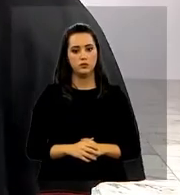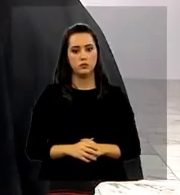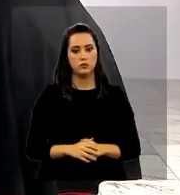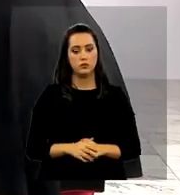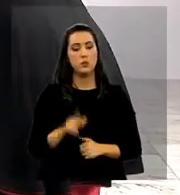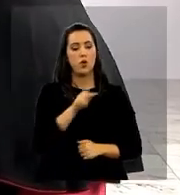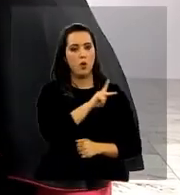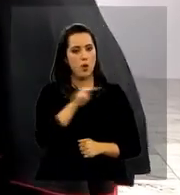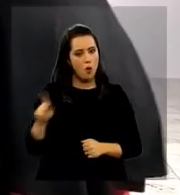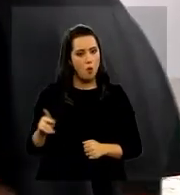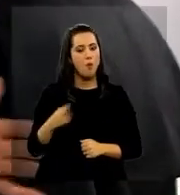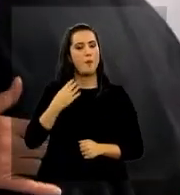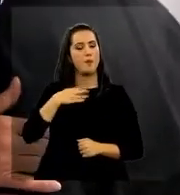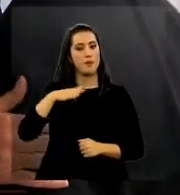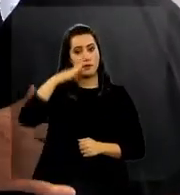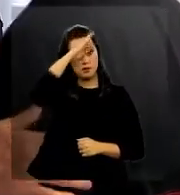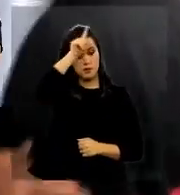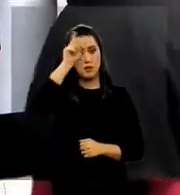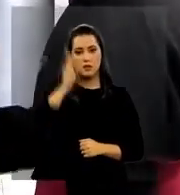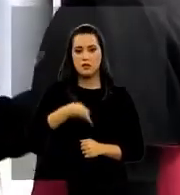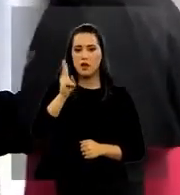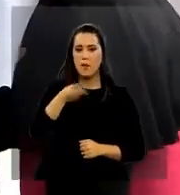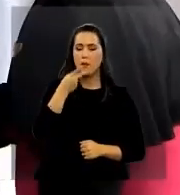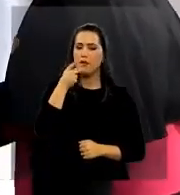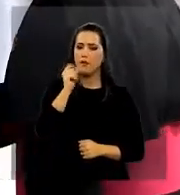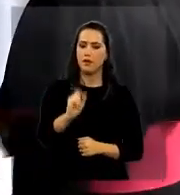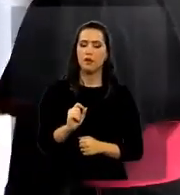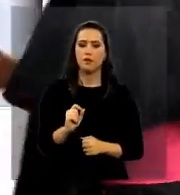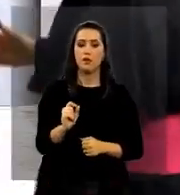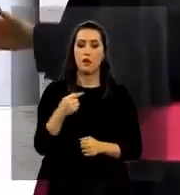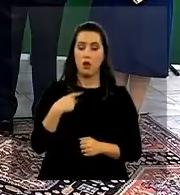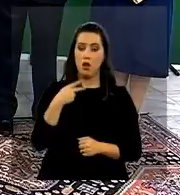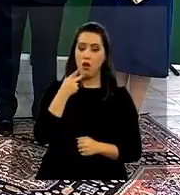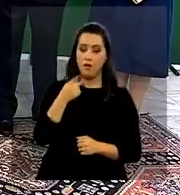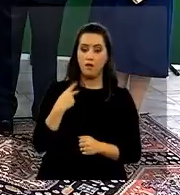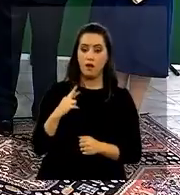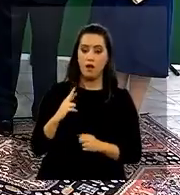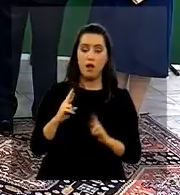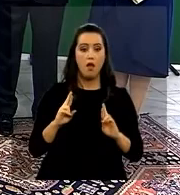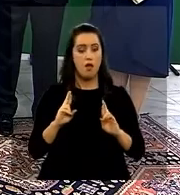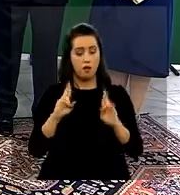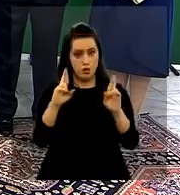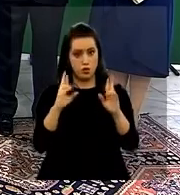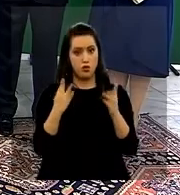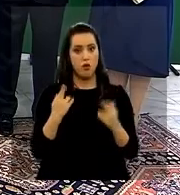Jair Bolsonaro, ele sempre faz referências à questão religiosa, ele é cristão.